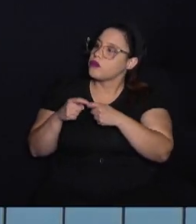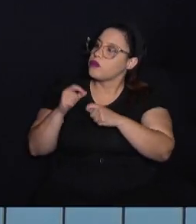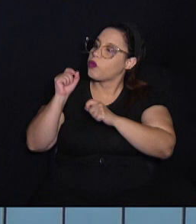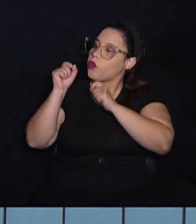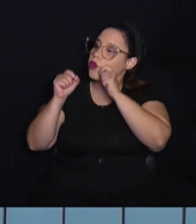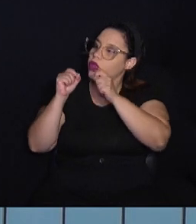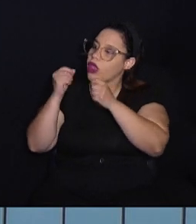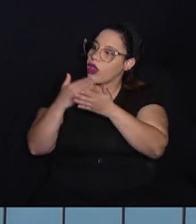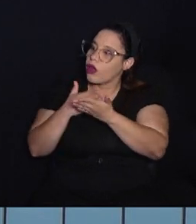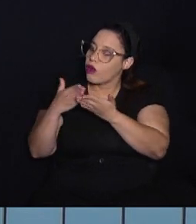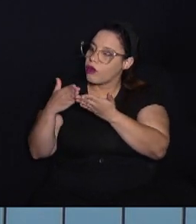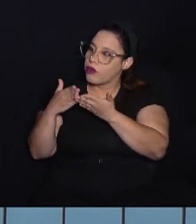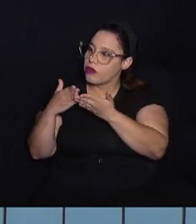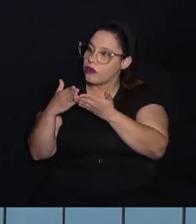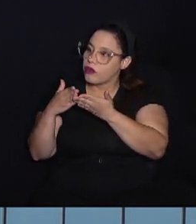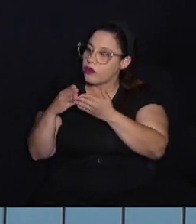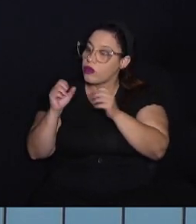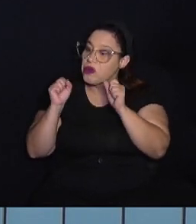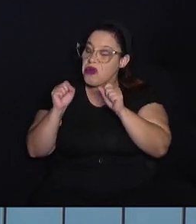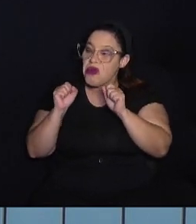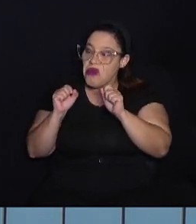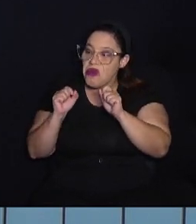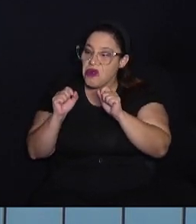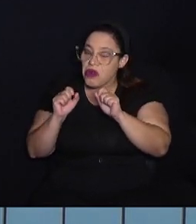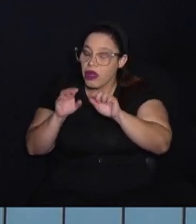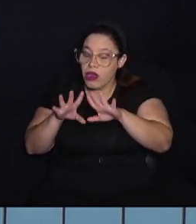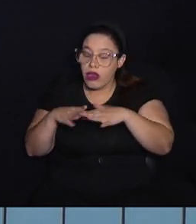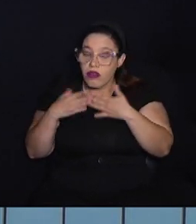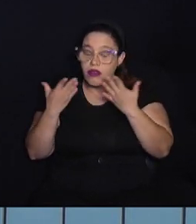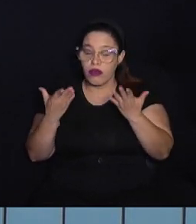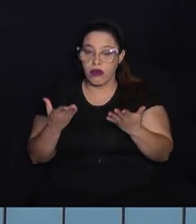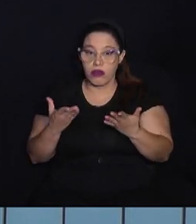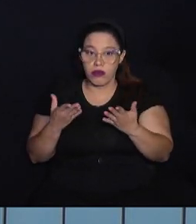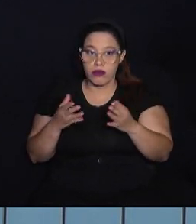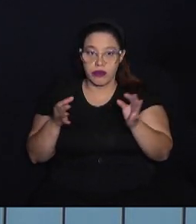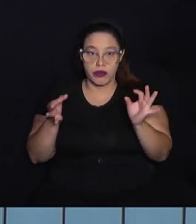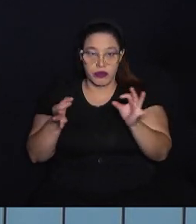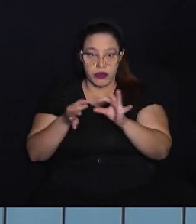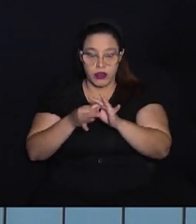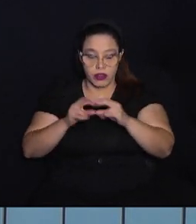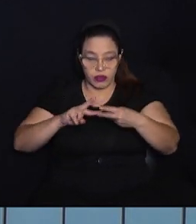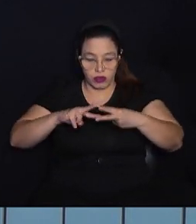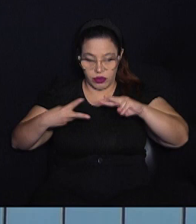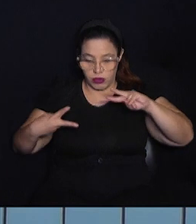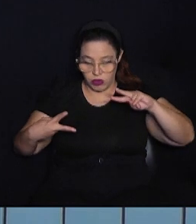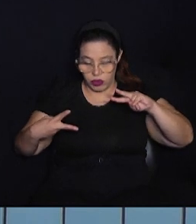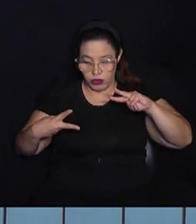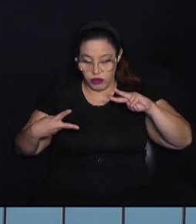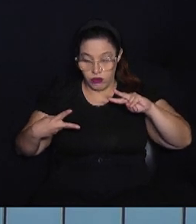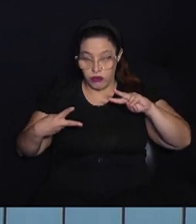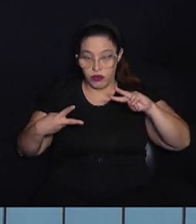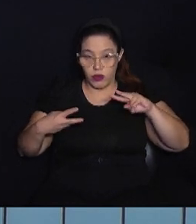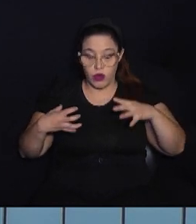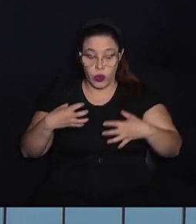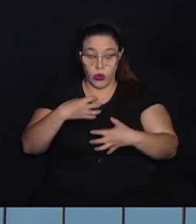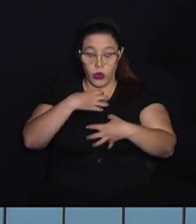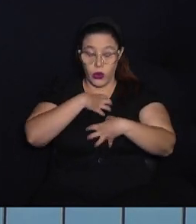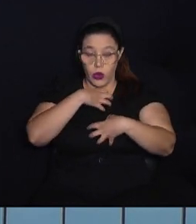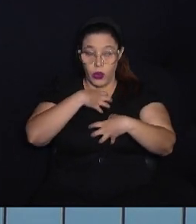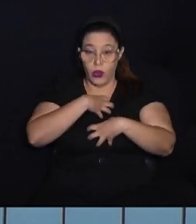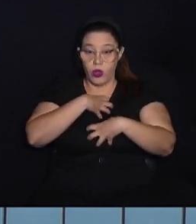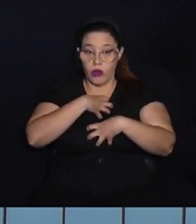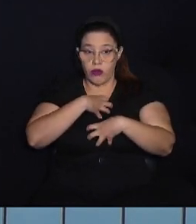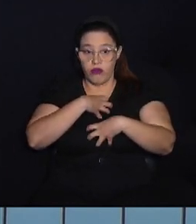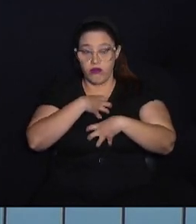um pouquinho agora o que pode causar o vitiligo. Ele está ligado aí à genética, a fatores emocionais,